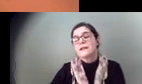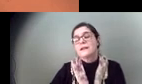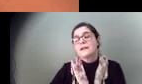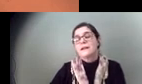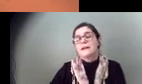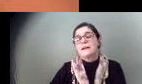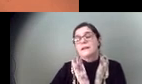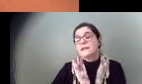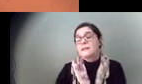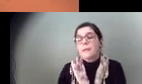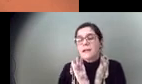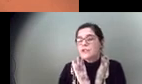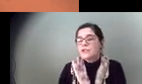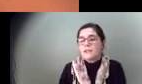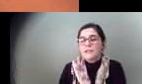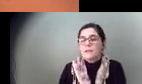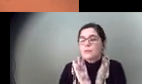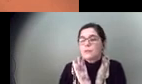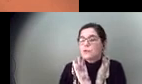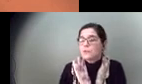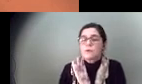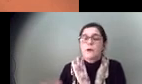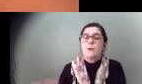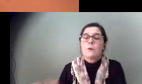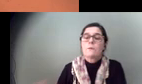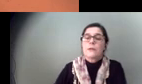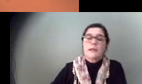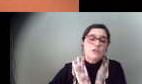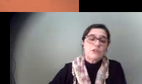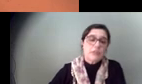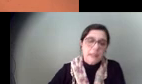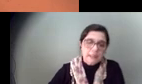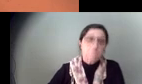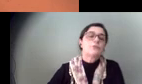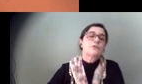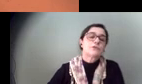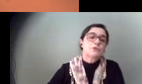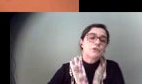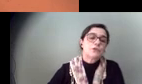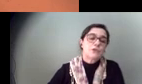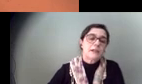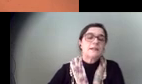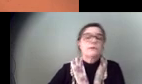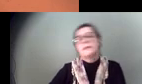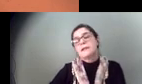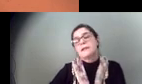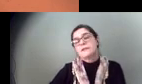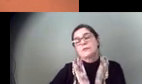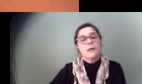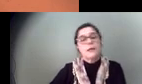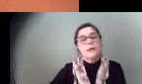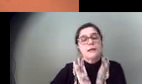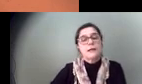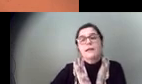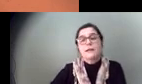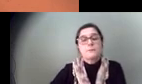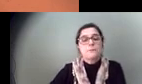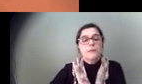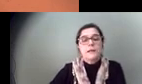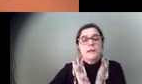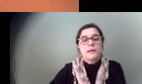pontinhos nessa prática, né, que é muito pessoal, de cada professor, de cada unidade escolar,